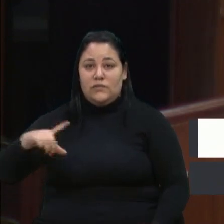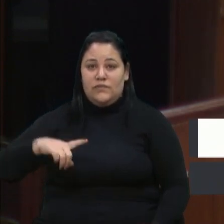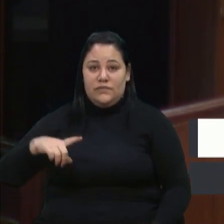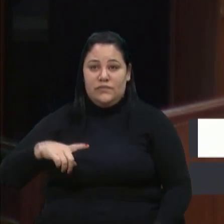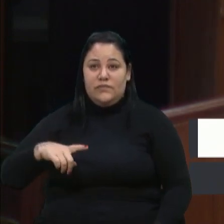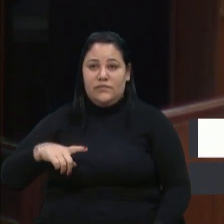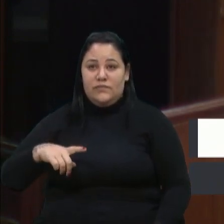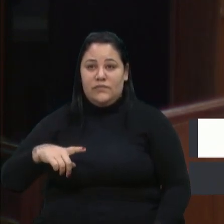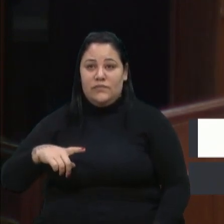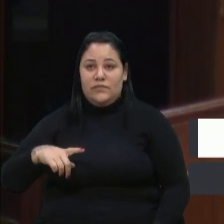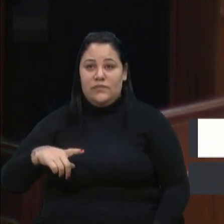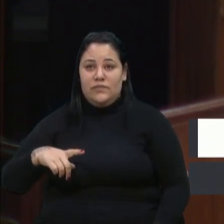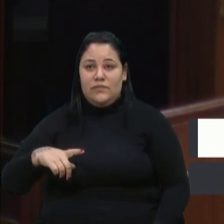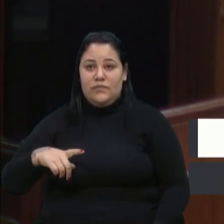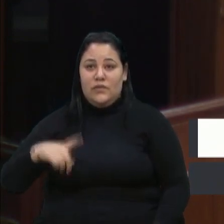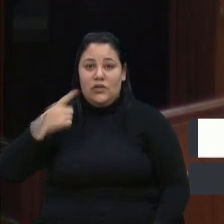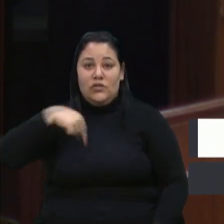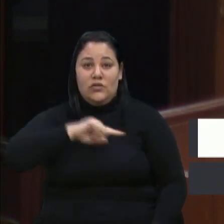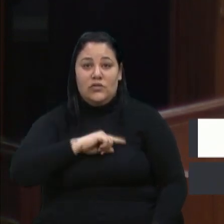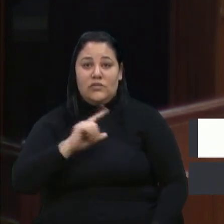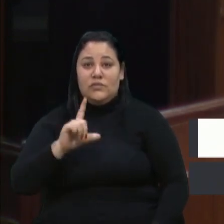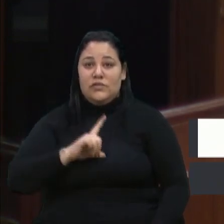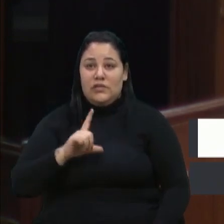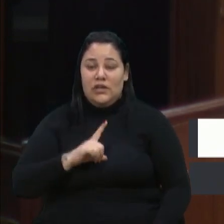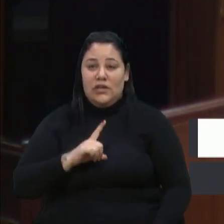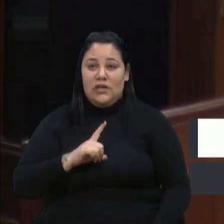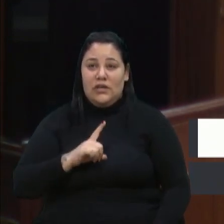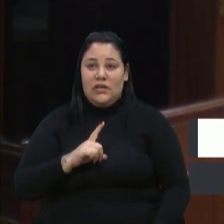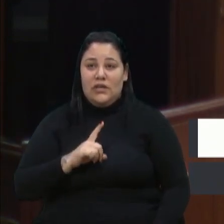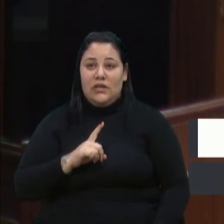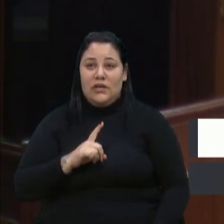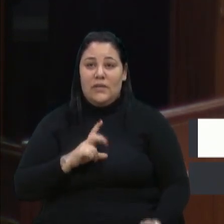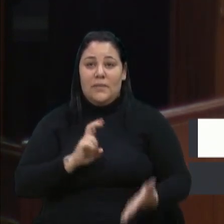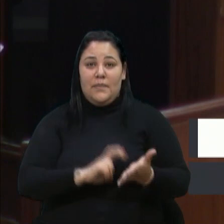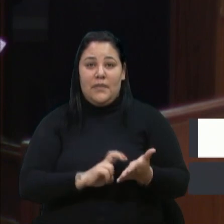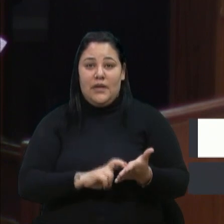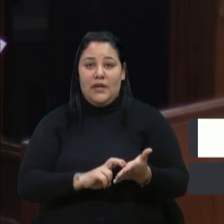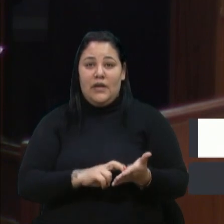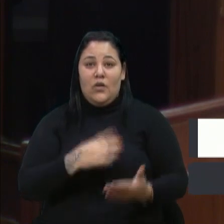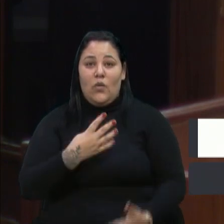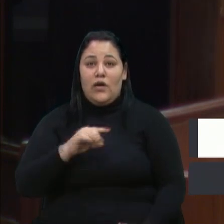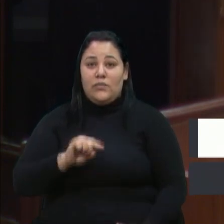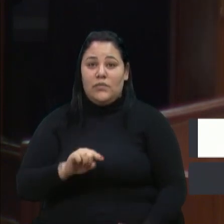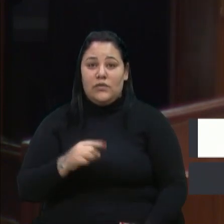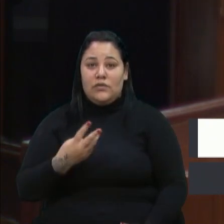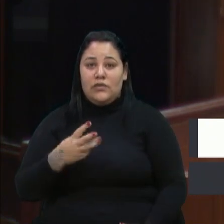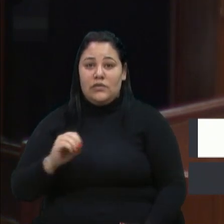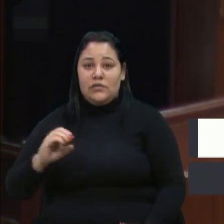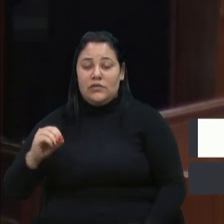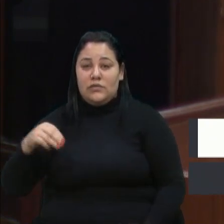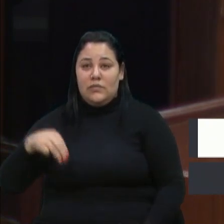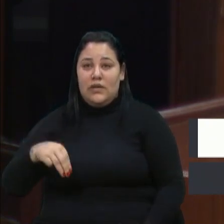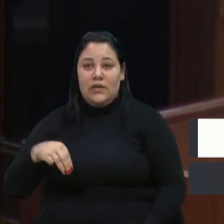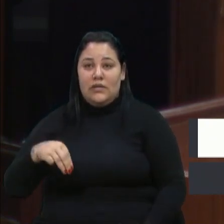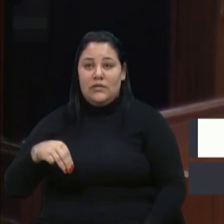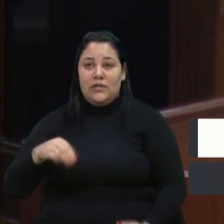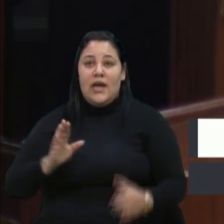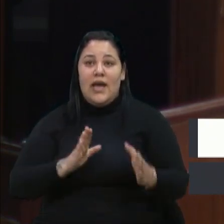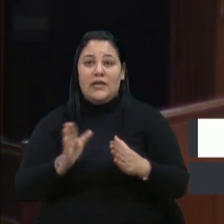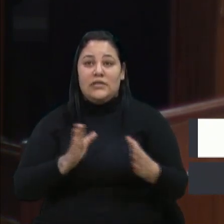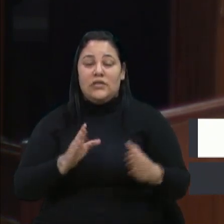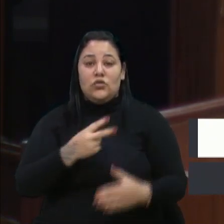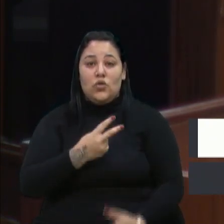concedido, nós teremos áreas de bancas 4.300 metros, acesso de vias 2.000